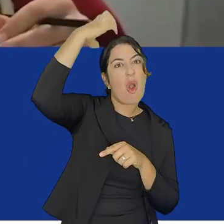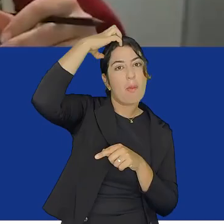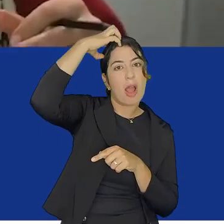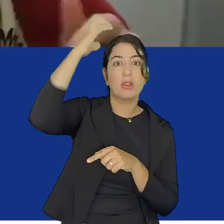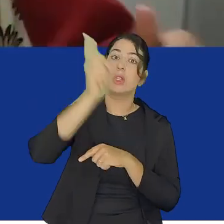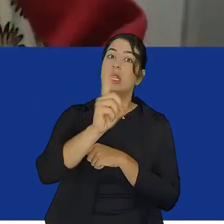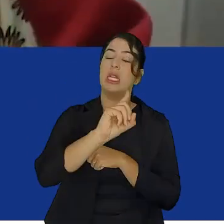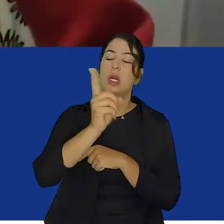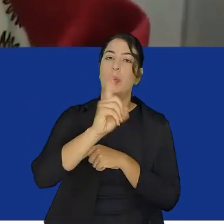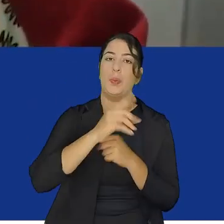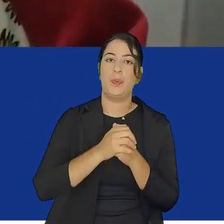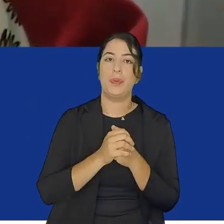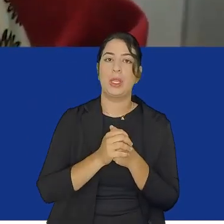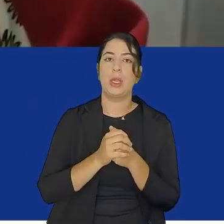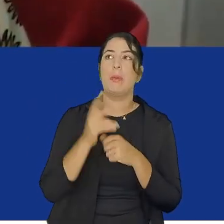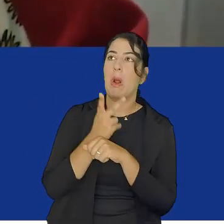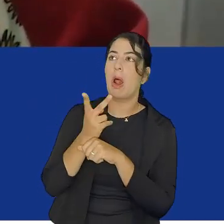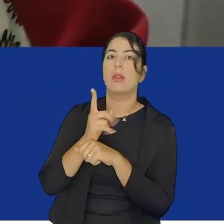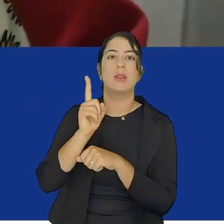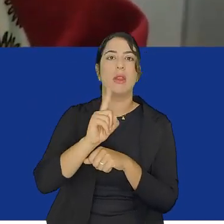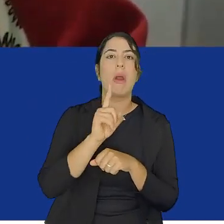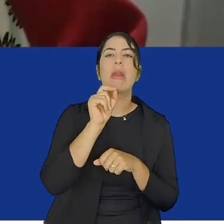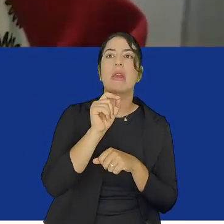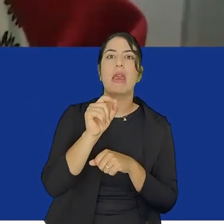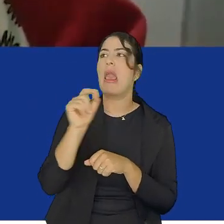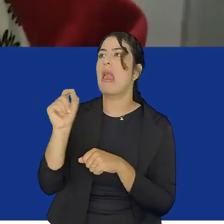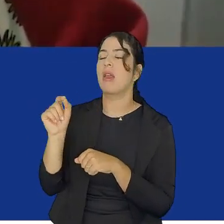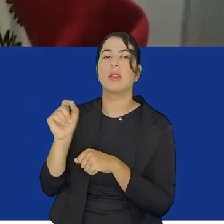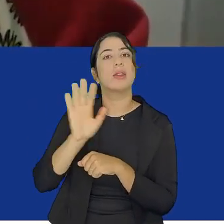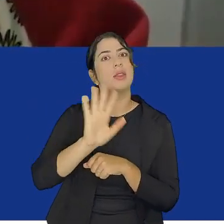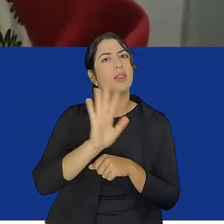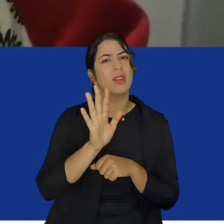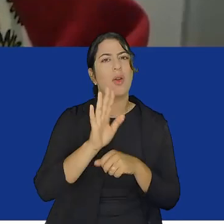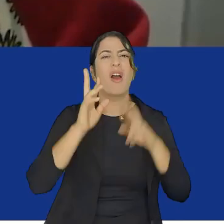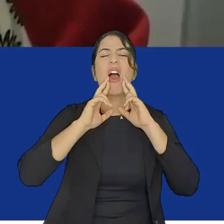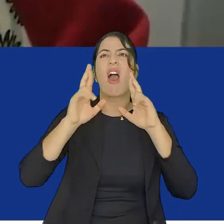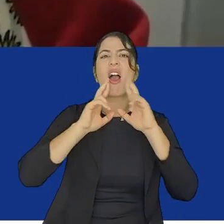o outro que tem que resolver. E eu fico aqui só reclamando, né? E esse